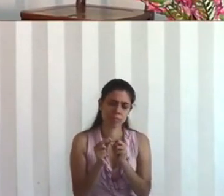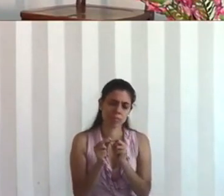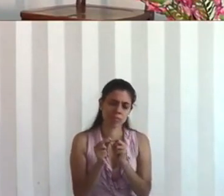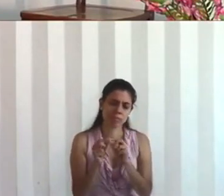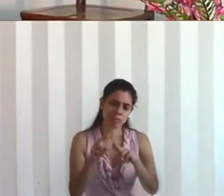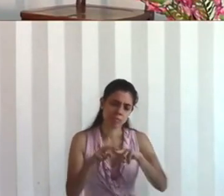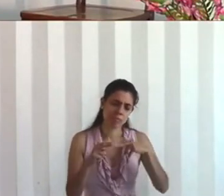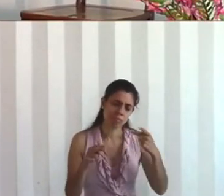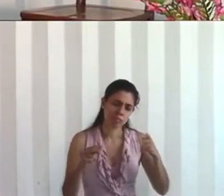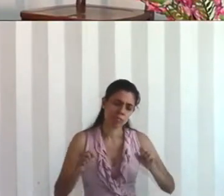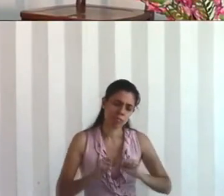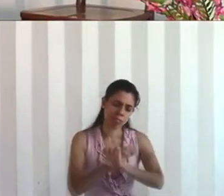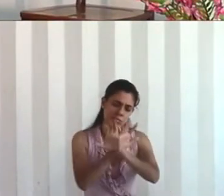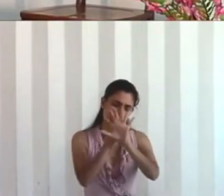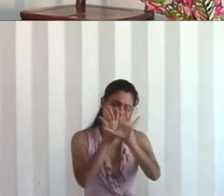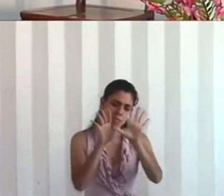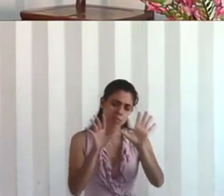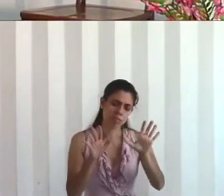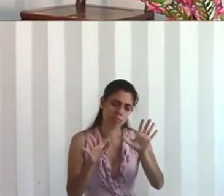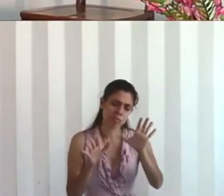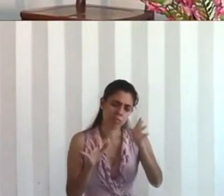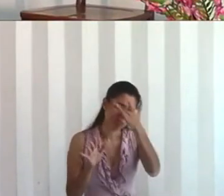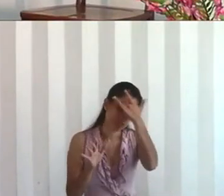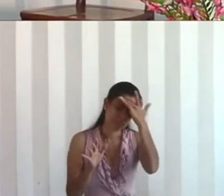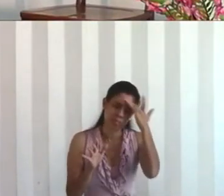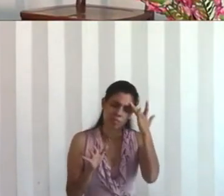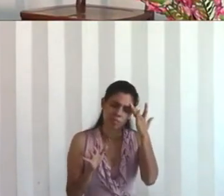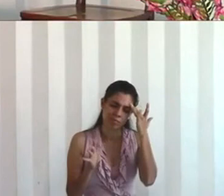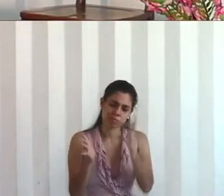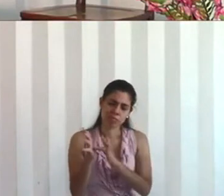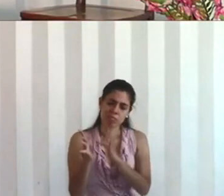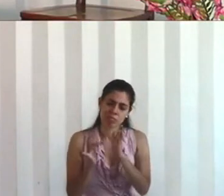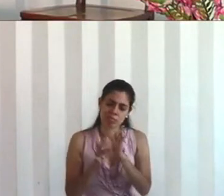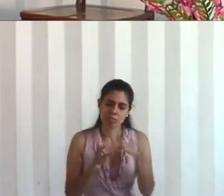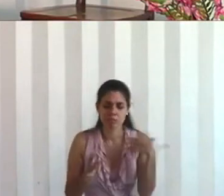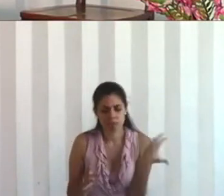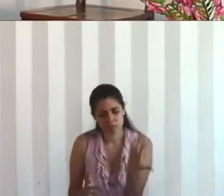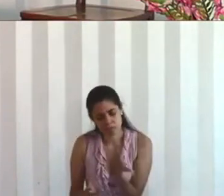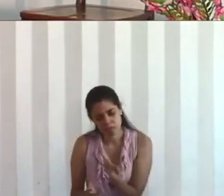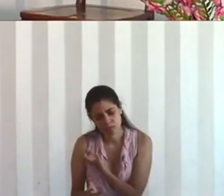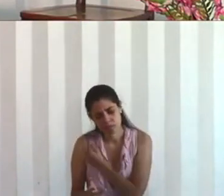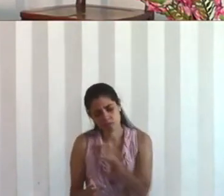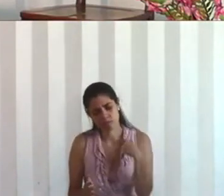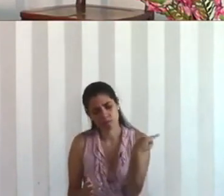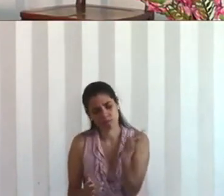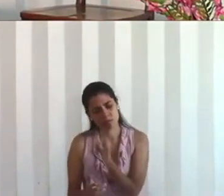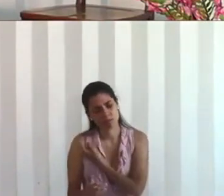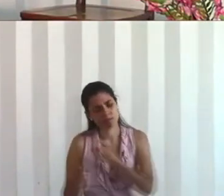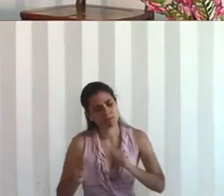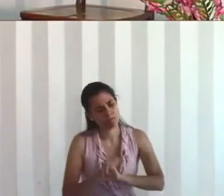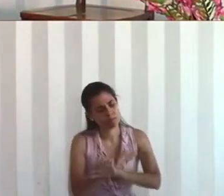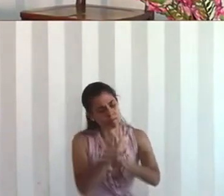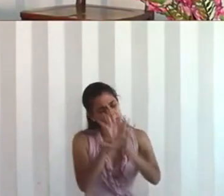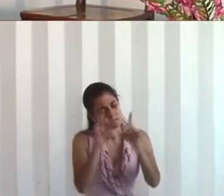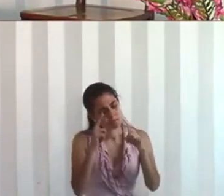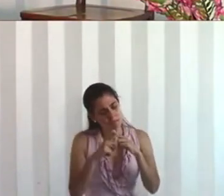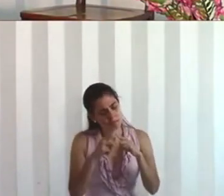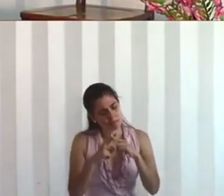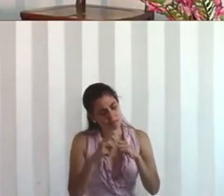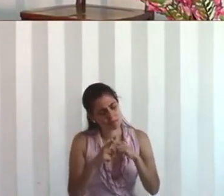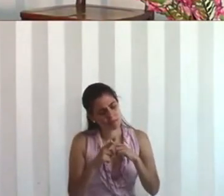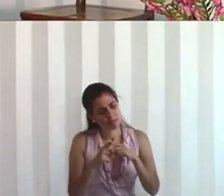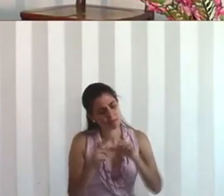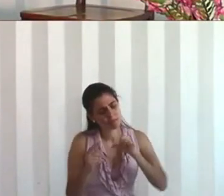obra salvadora, a pessoa de Jesus. Nós te glorificamos, ó Deus, porque temos o Espírito Santo de Deus como nosso